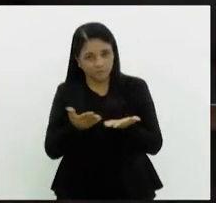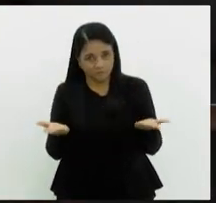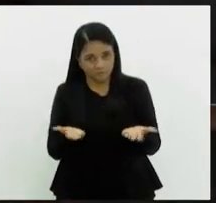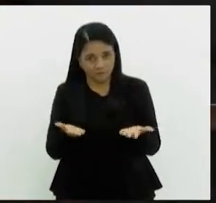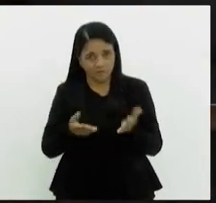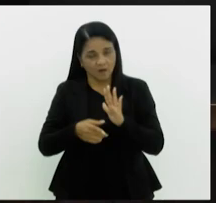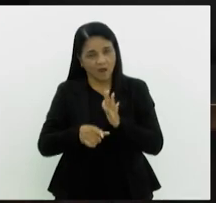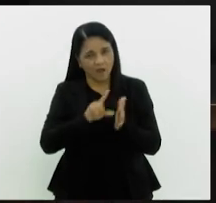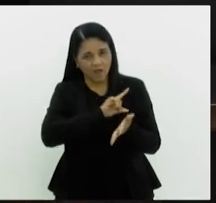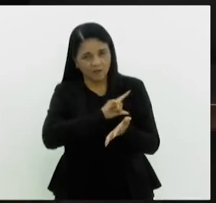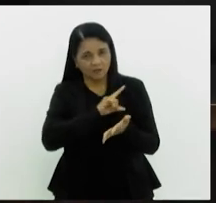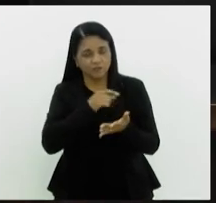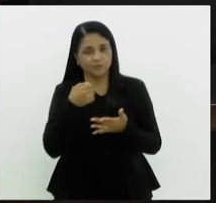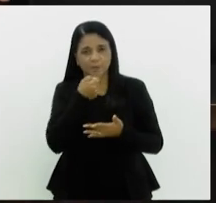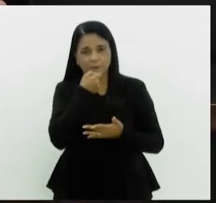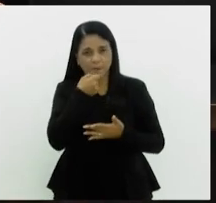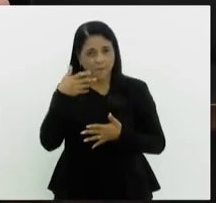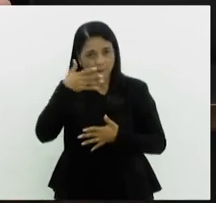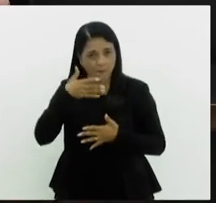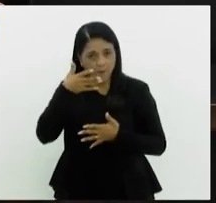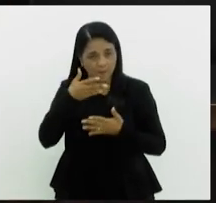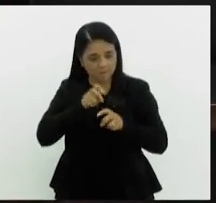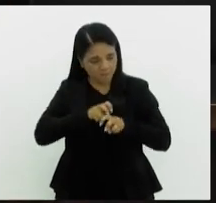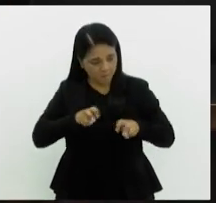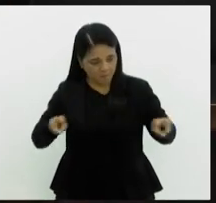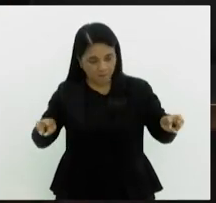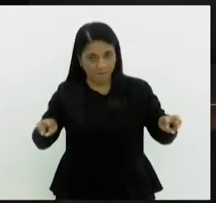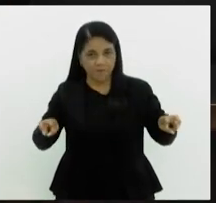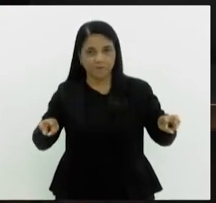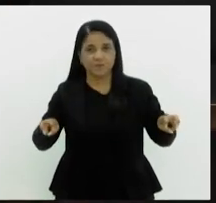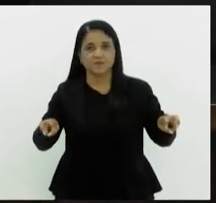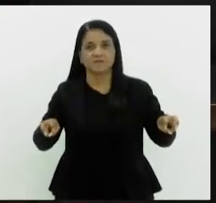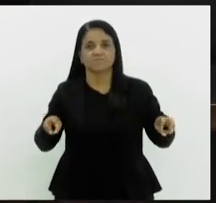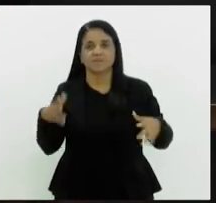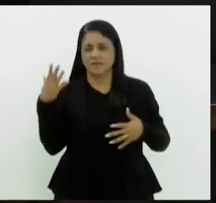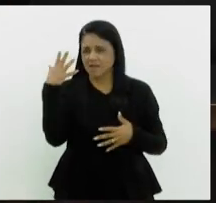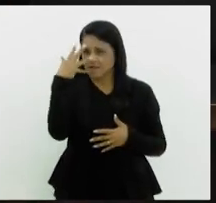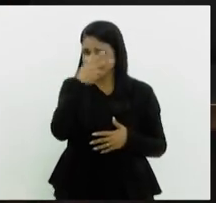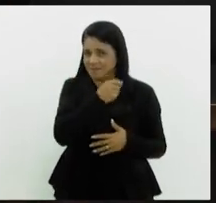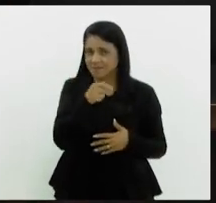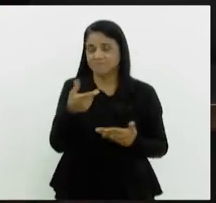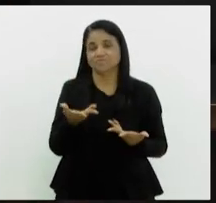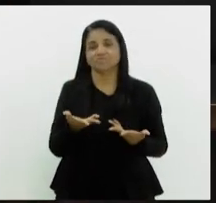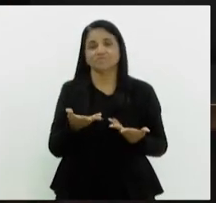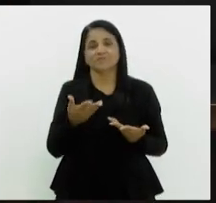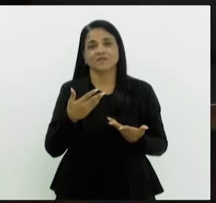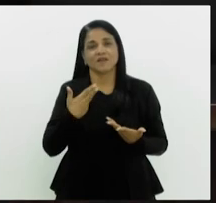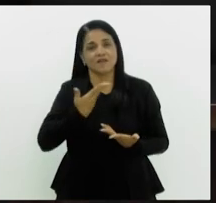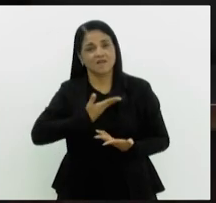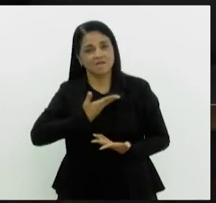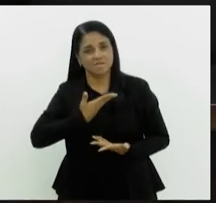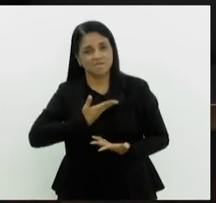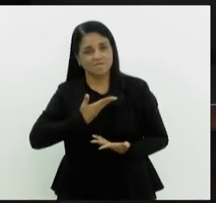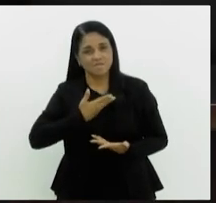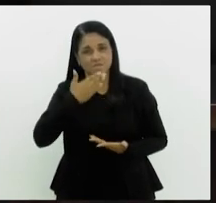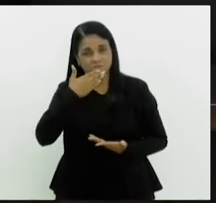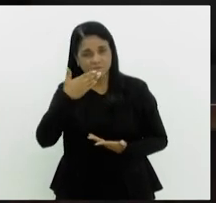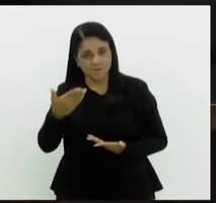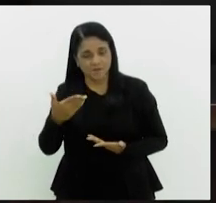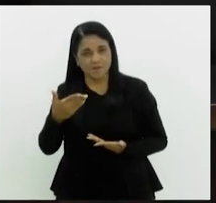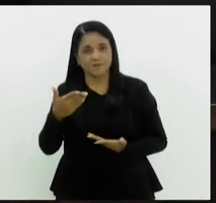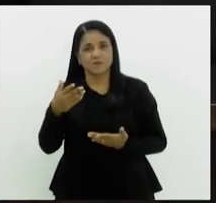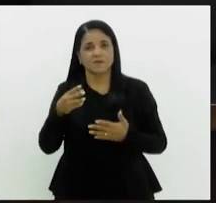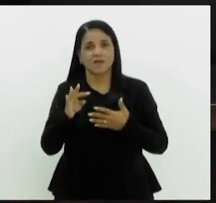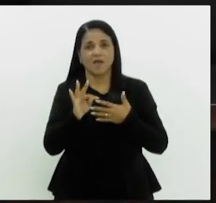antes de passar a fala para essa mesa linda de honra, a nossa querida, e eu solicito que a